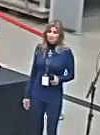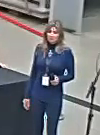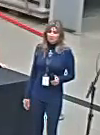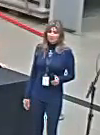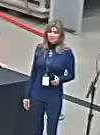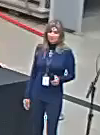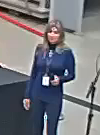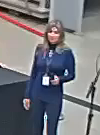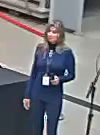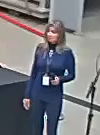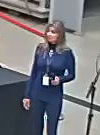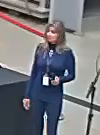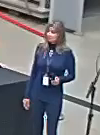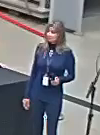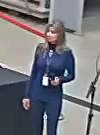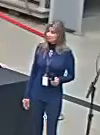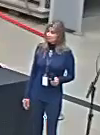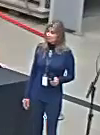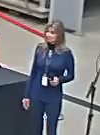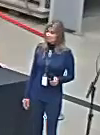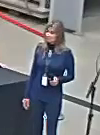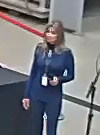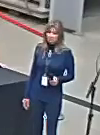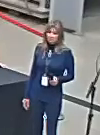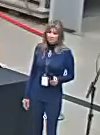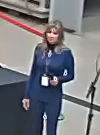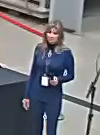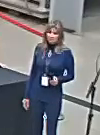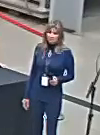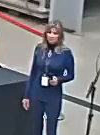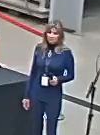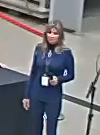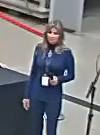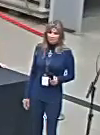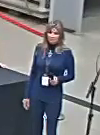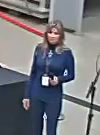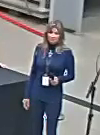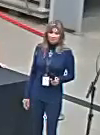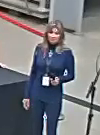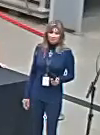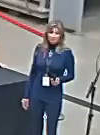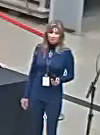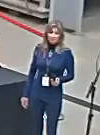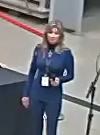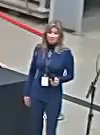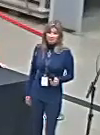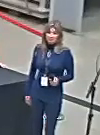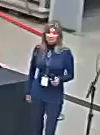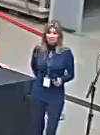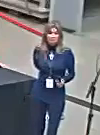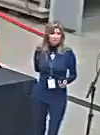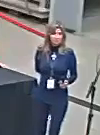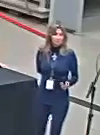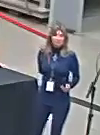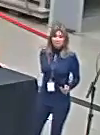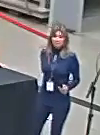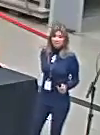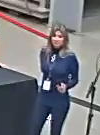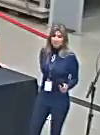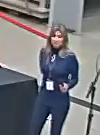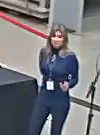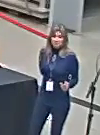deficiência é não porque sim sim tá tava escrito aqui tem razão não está aqui eh